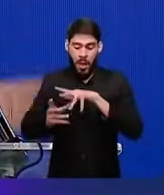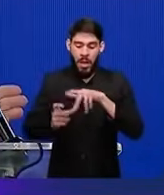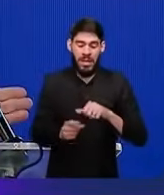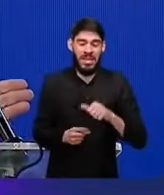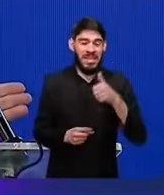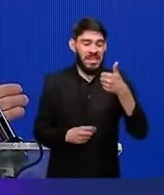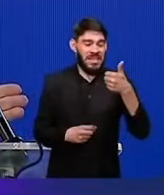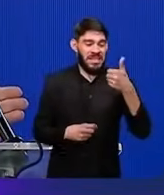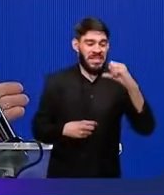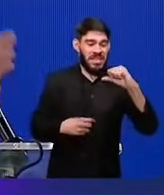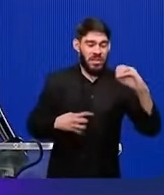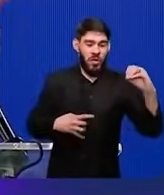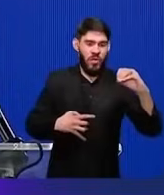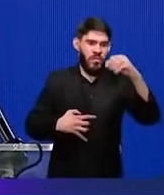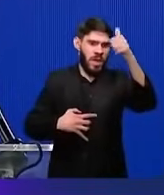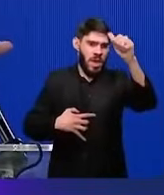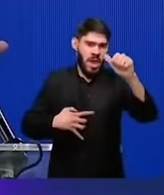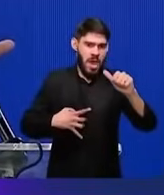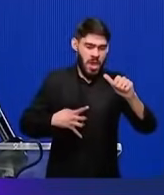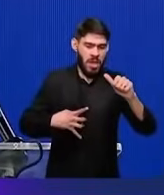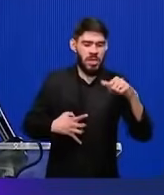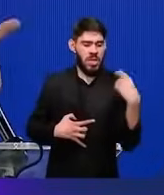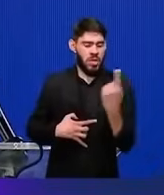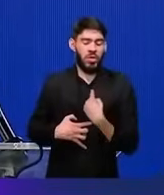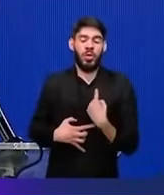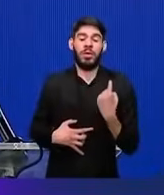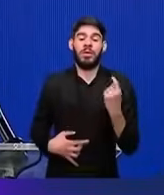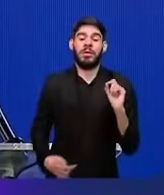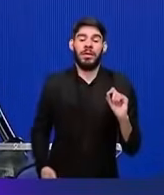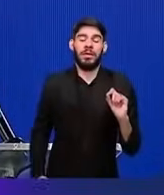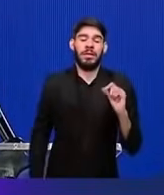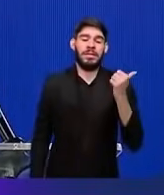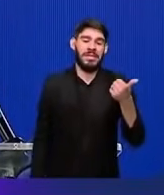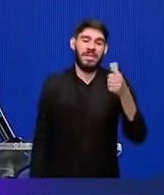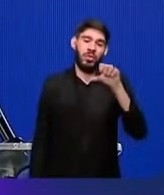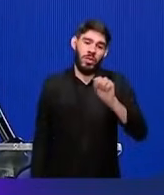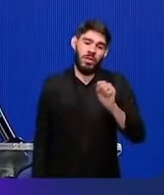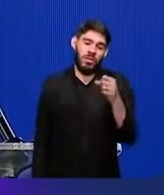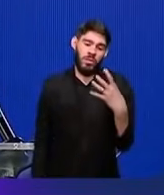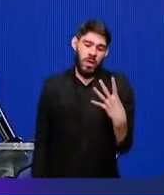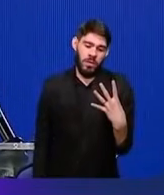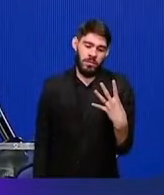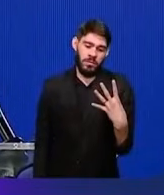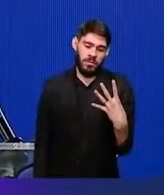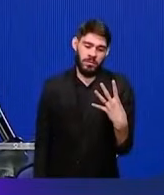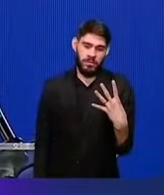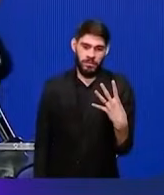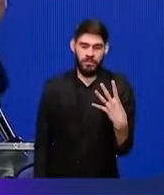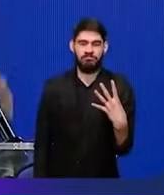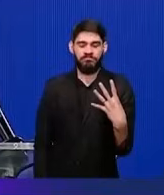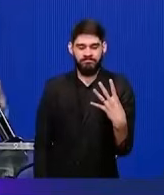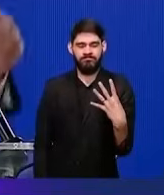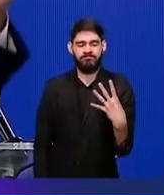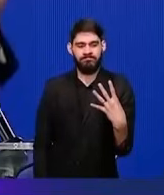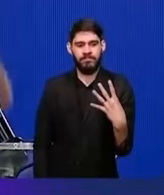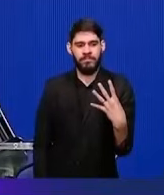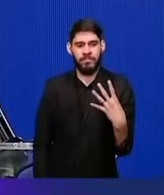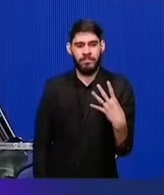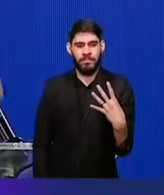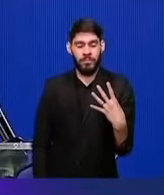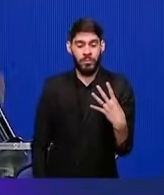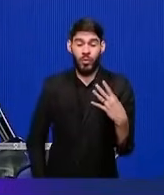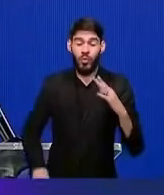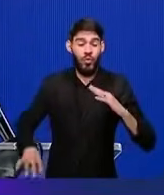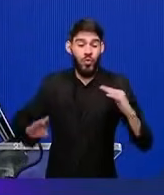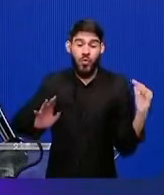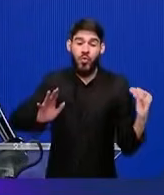sistemas tributários. Nós ficamos na posição de 184. Essa é a situação do